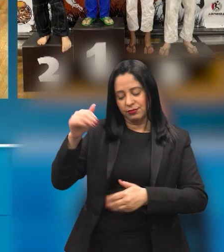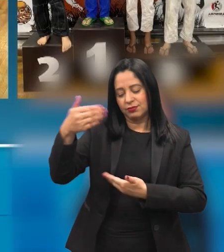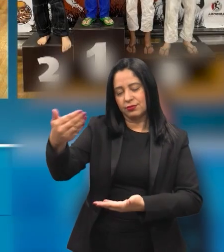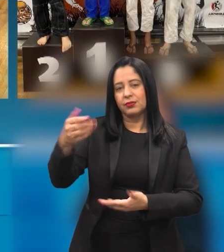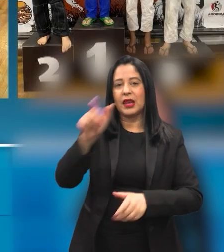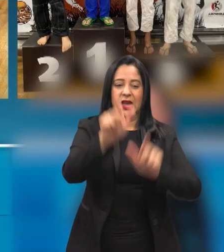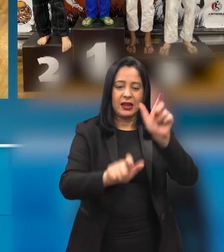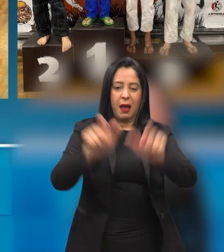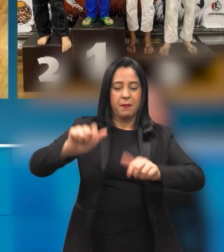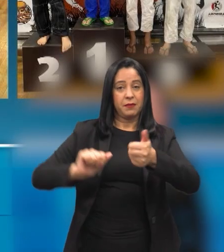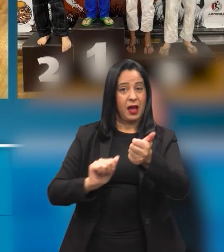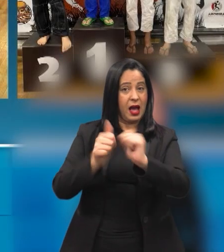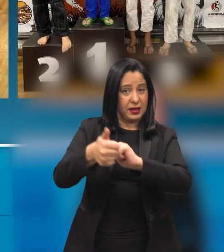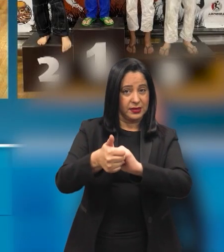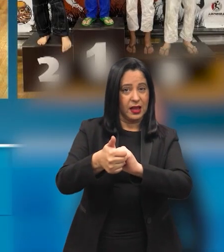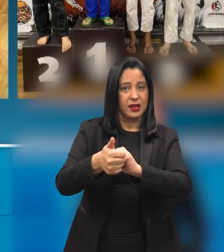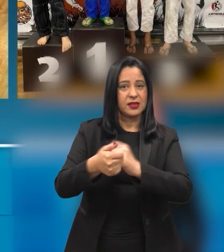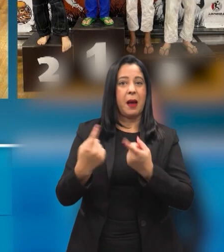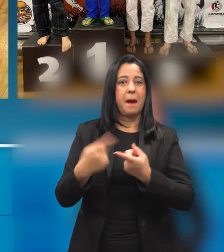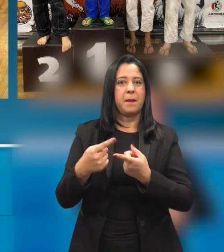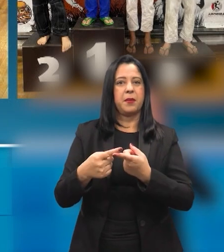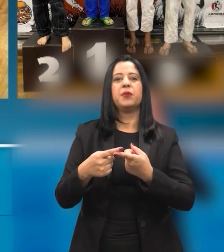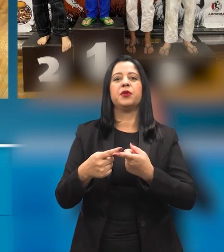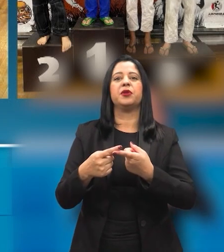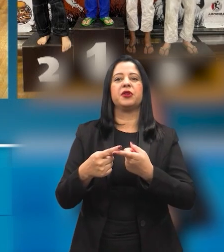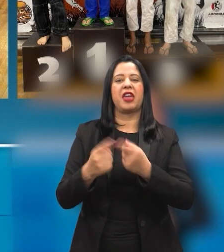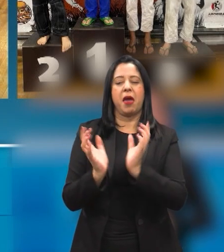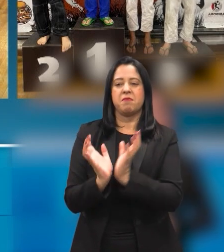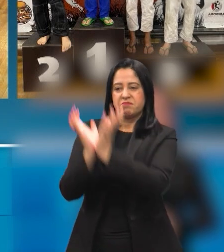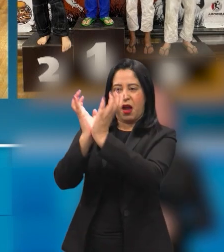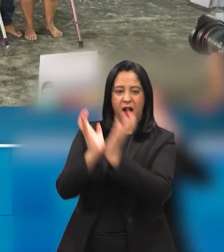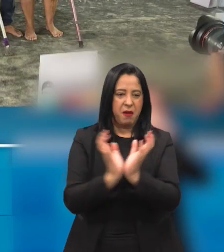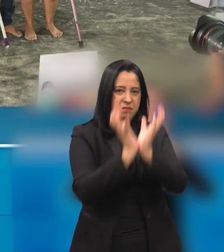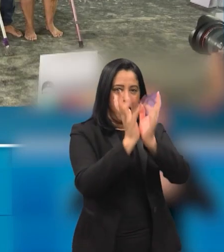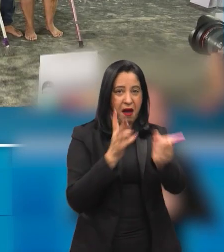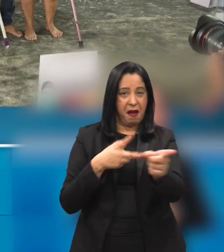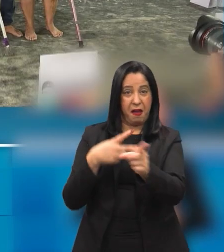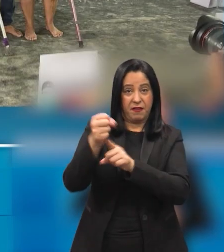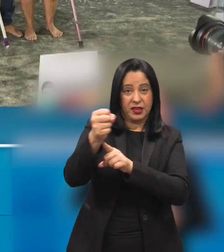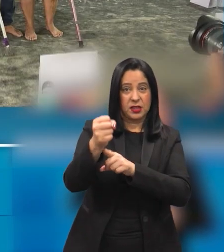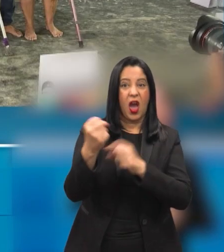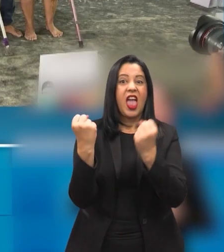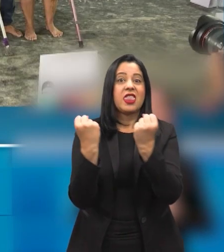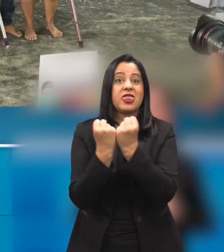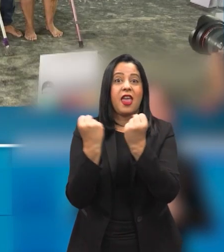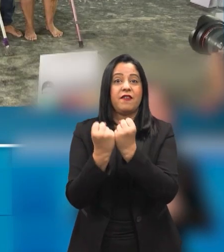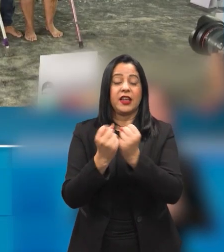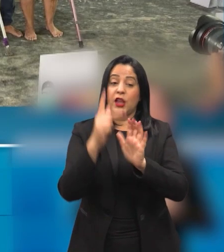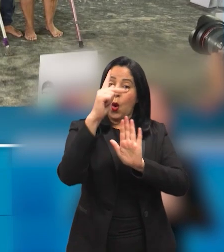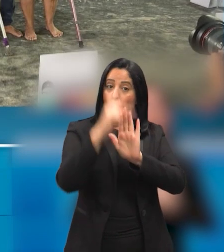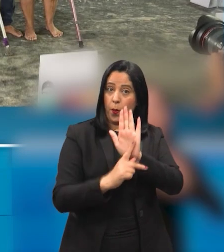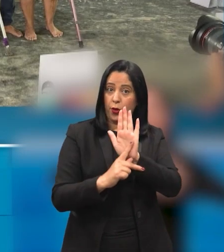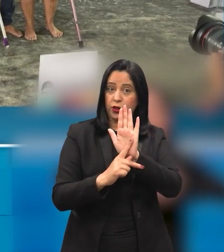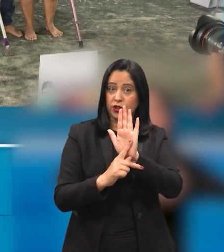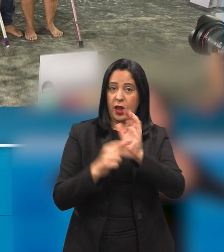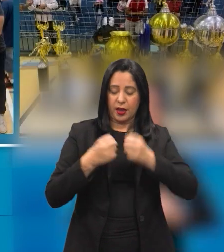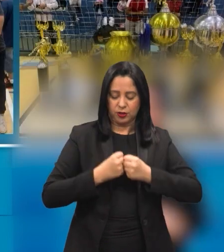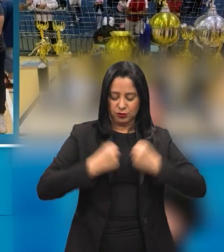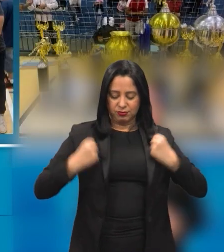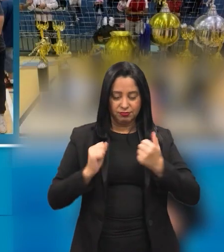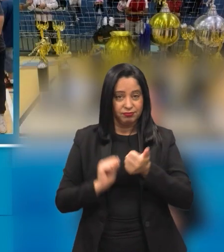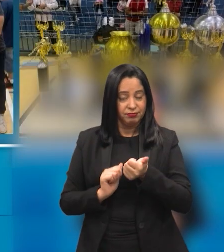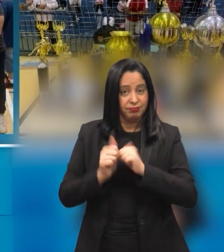homenageou atletas da cidade pelo destaque em diversos campeonatos e defendeu o programa Atleta